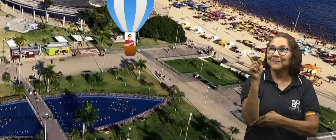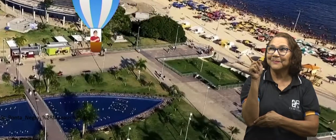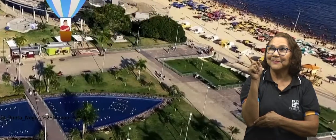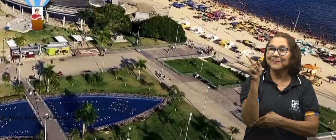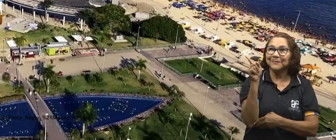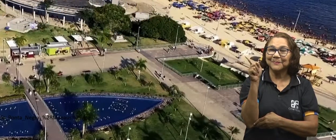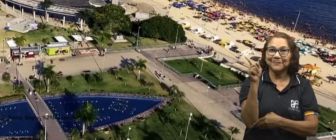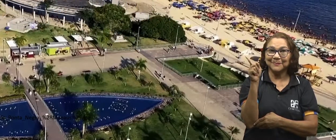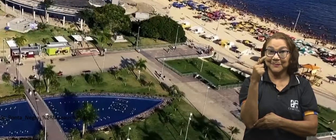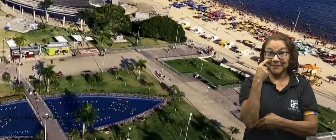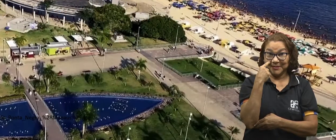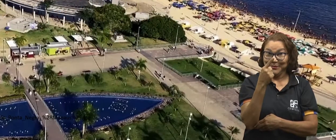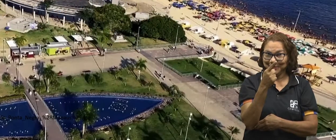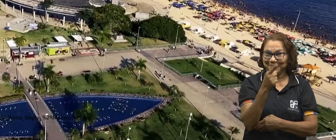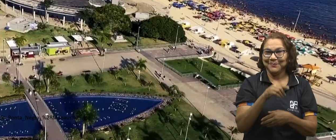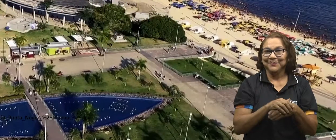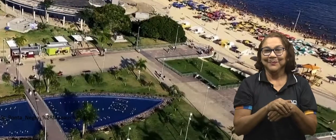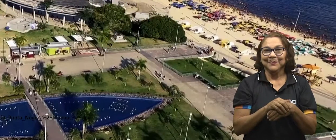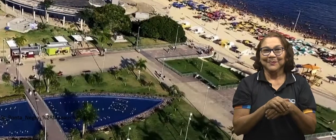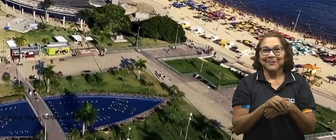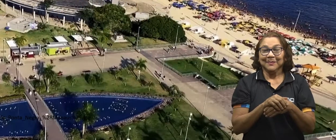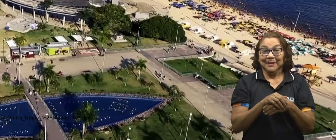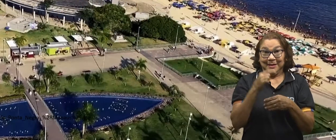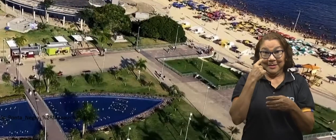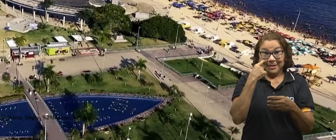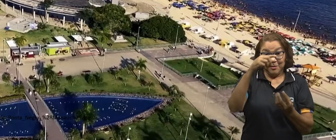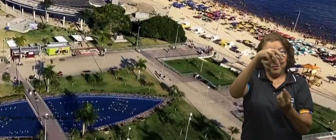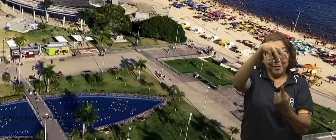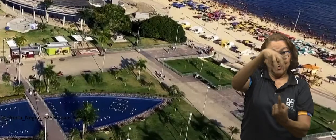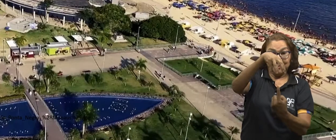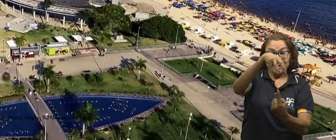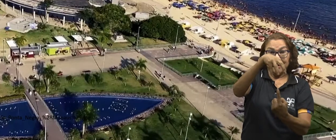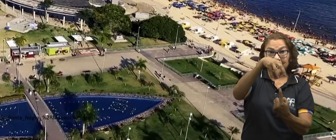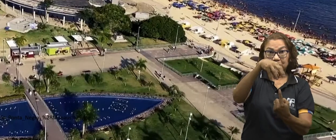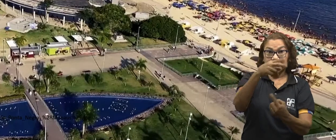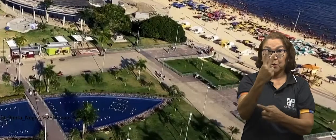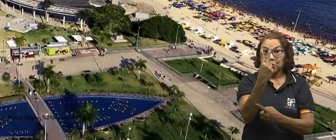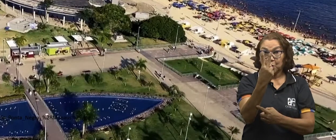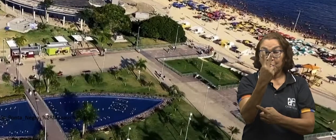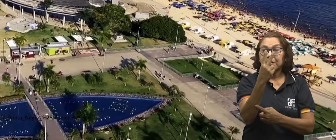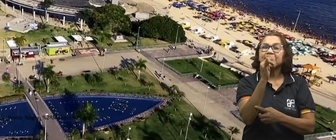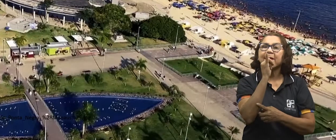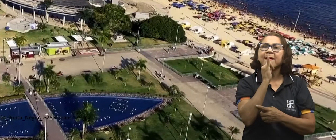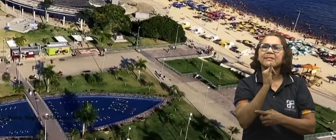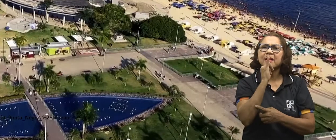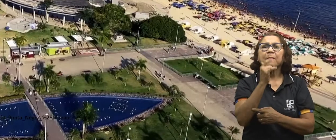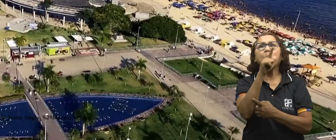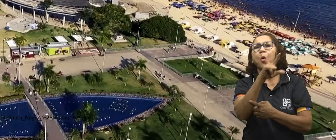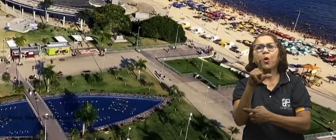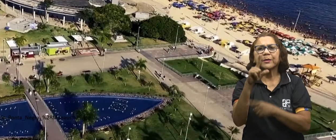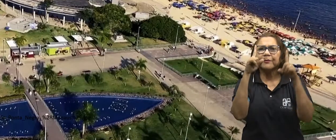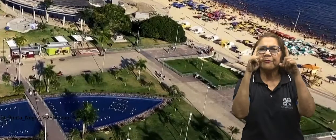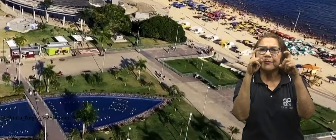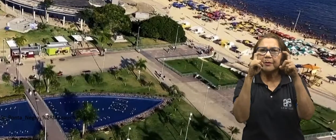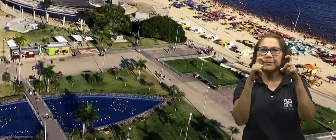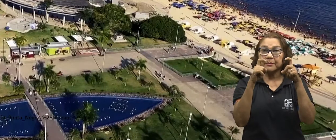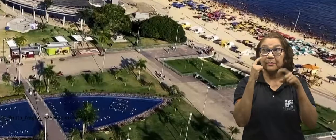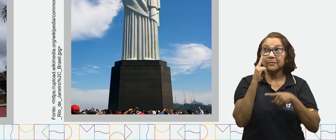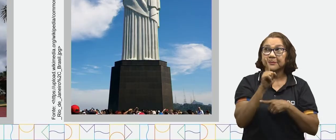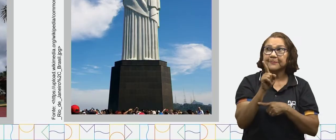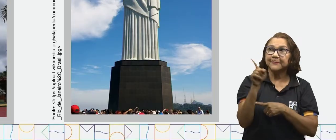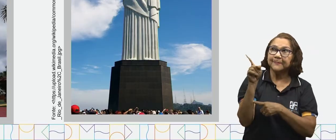observador. Ele pode mudar de um lugar para o outro. E o norte geográfico sempre estará na mesma direção. Observe a